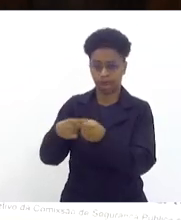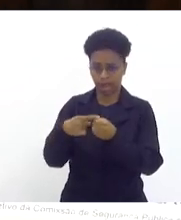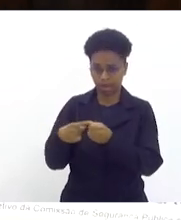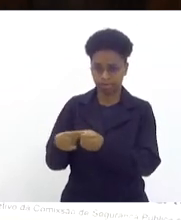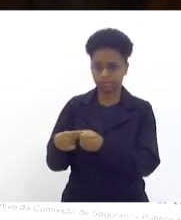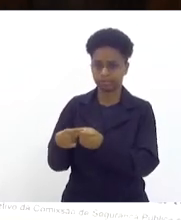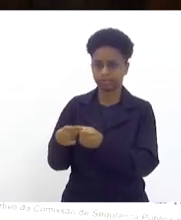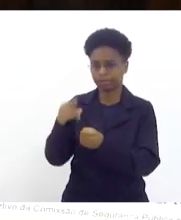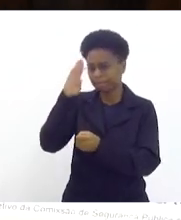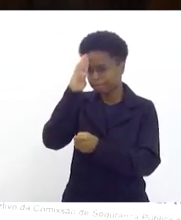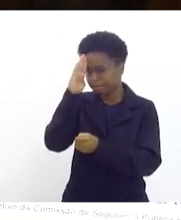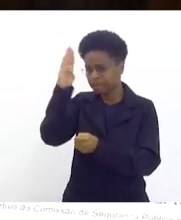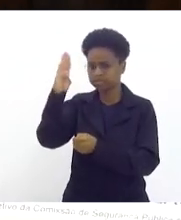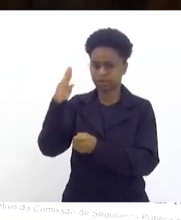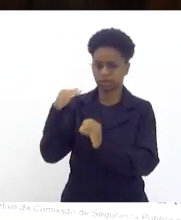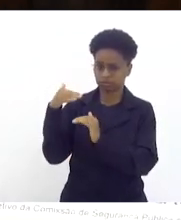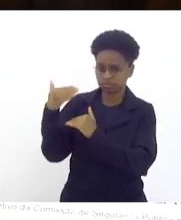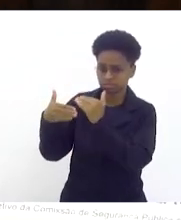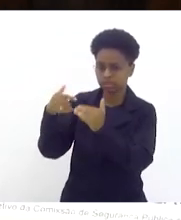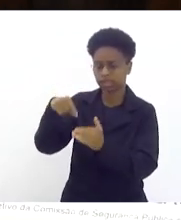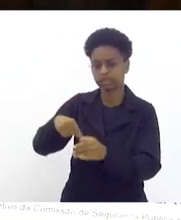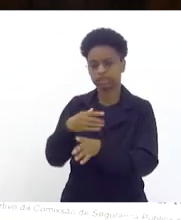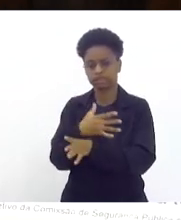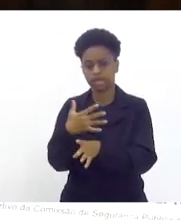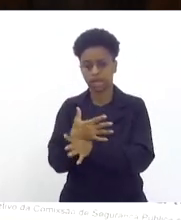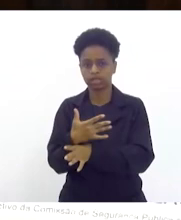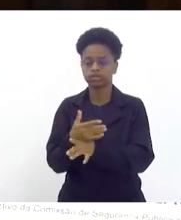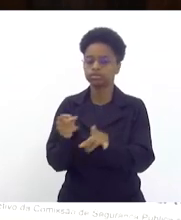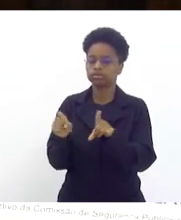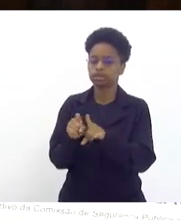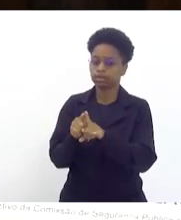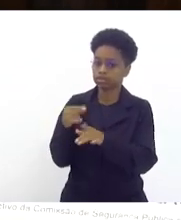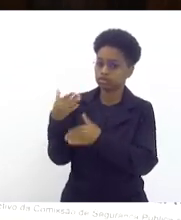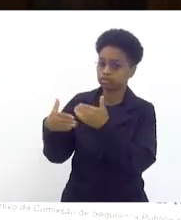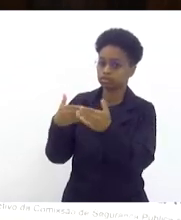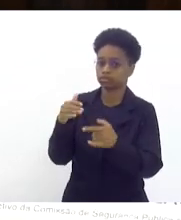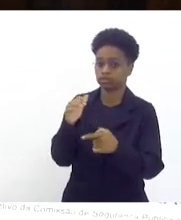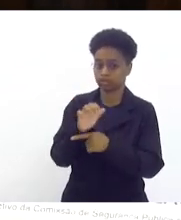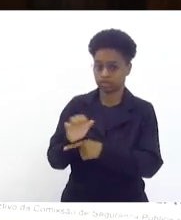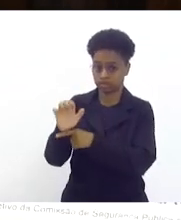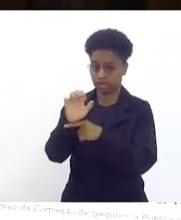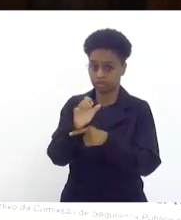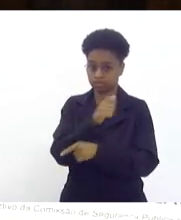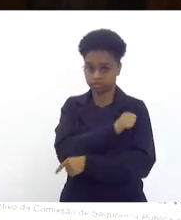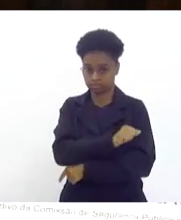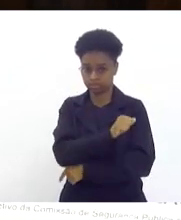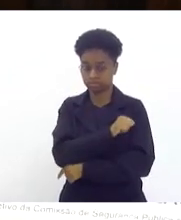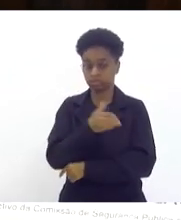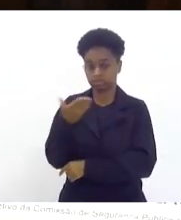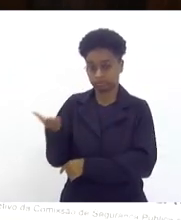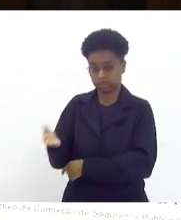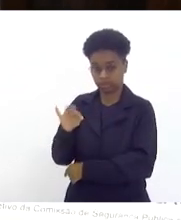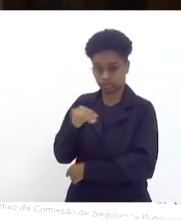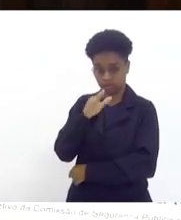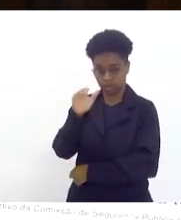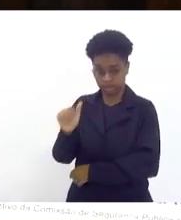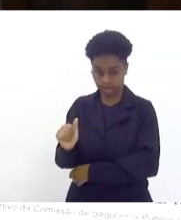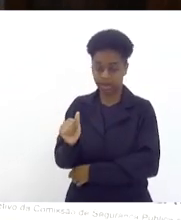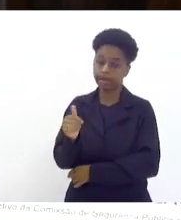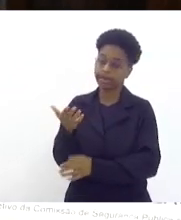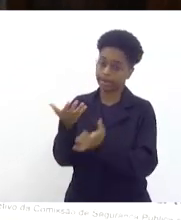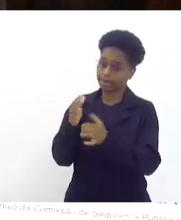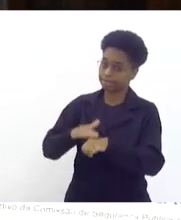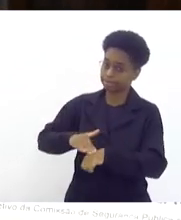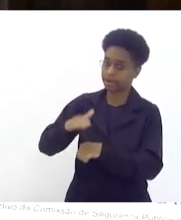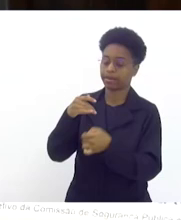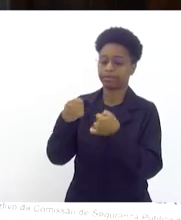essencial para o desenvolvimento da cidade e para o desenvolvimento do Estado por consequência da Tijuca quer mais a